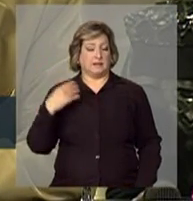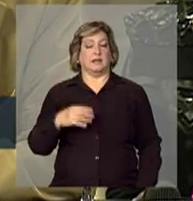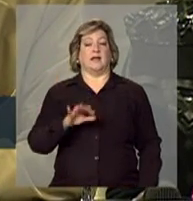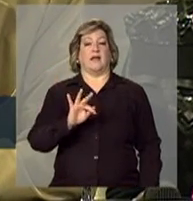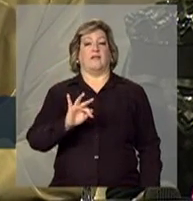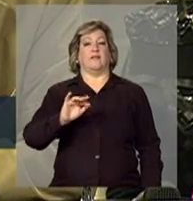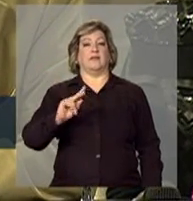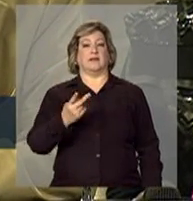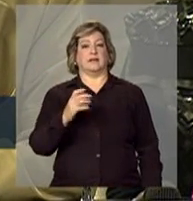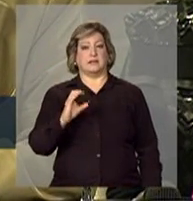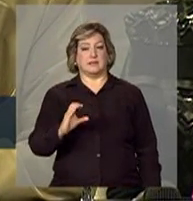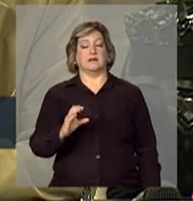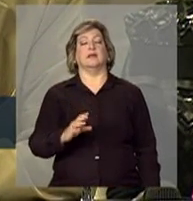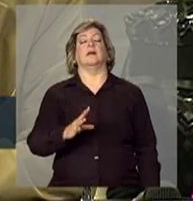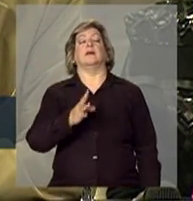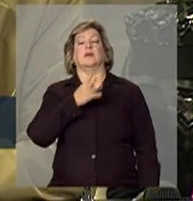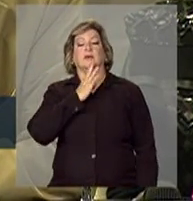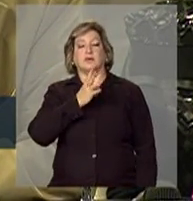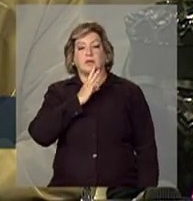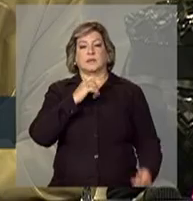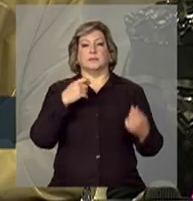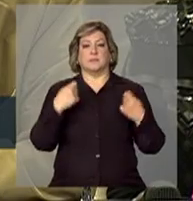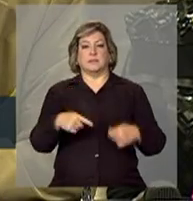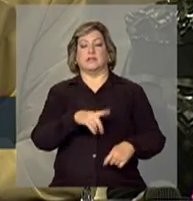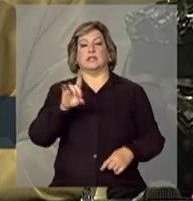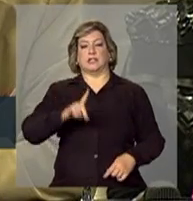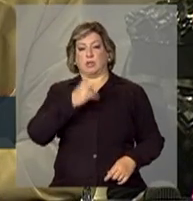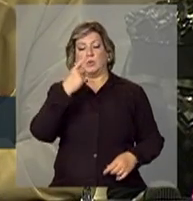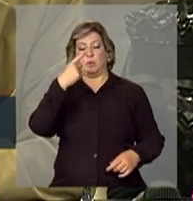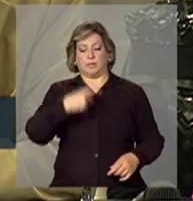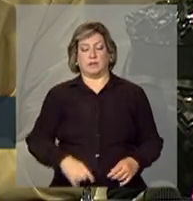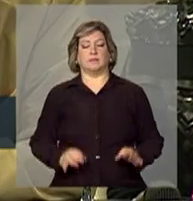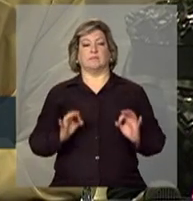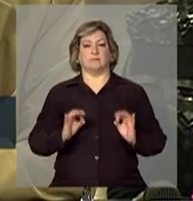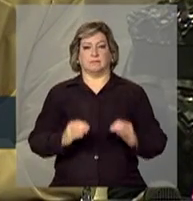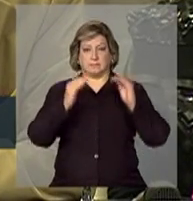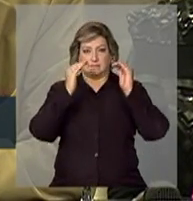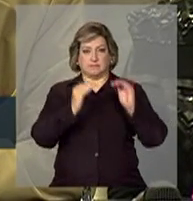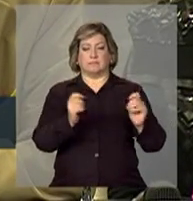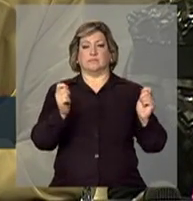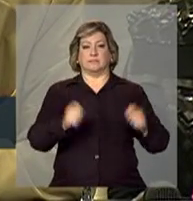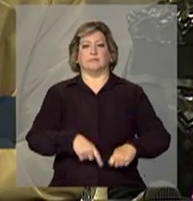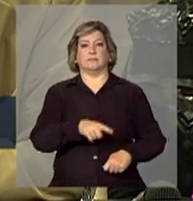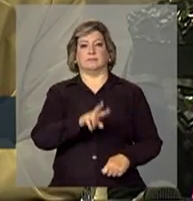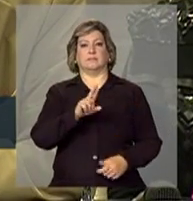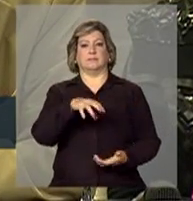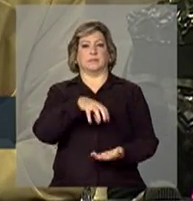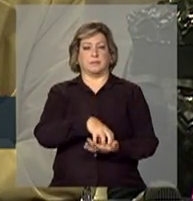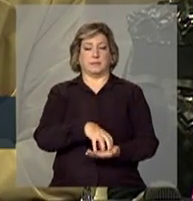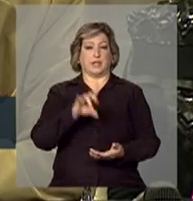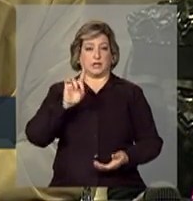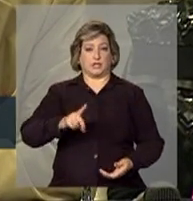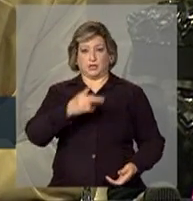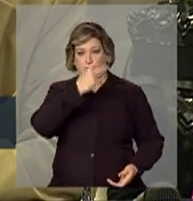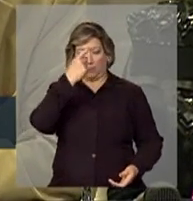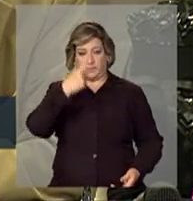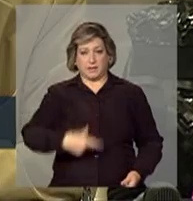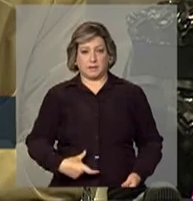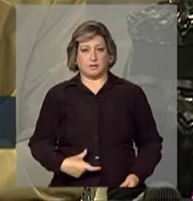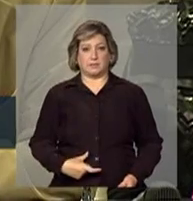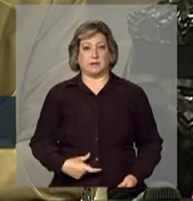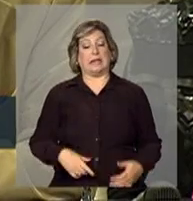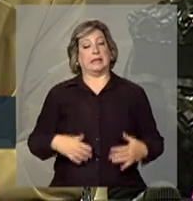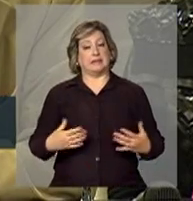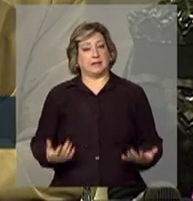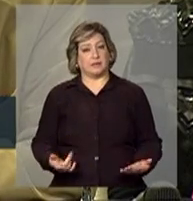reconheceu a competência da Corte Interamericana de Direitos Humanos. Reconhecida a competência da Corte de Direitos Humanos, é de se esperar